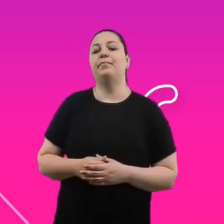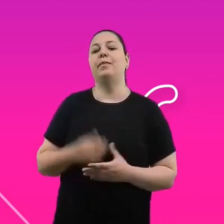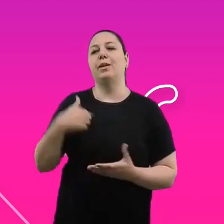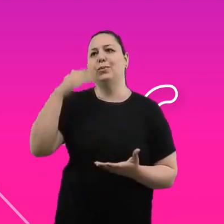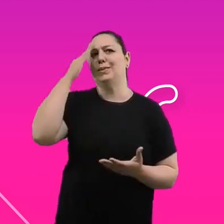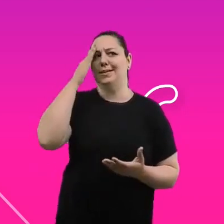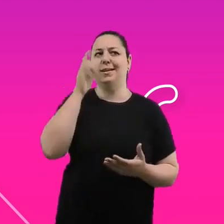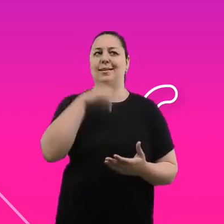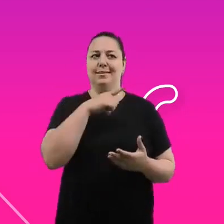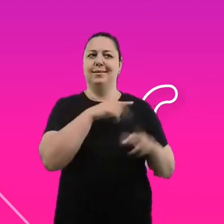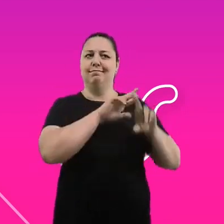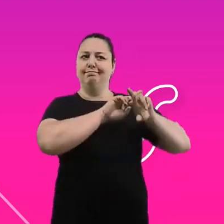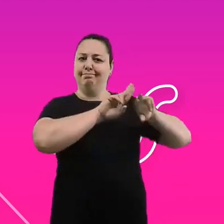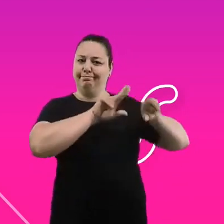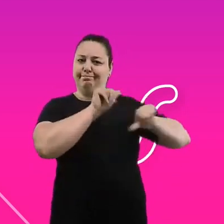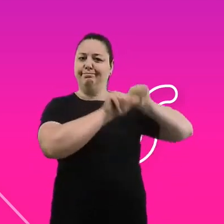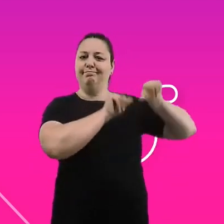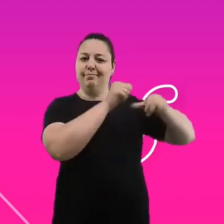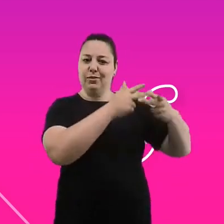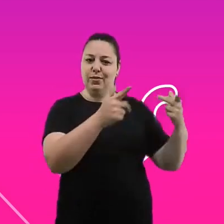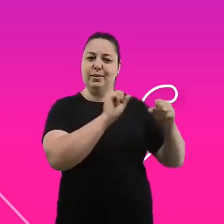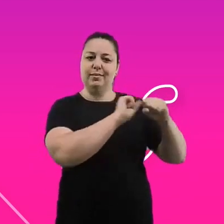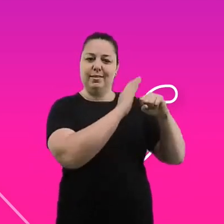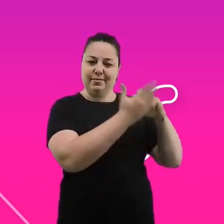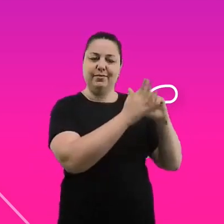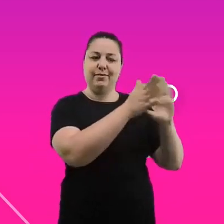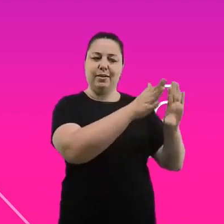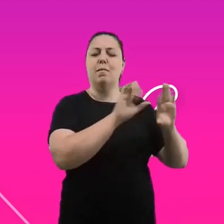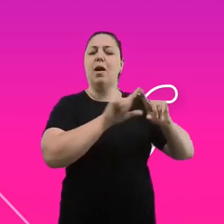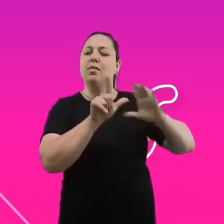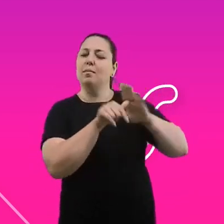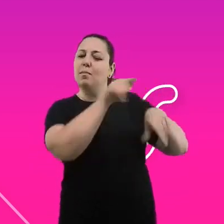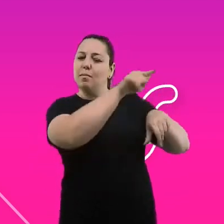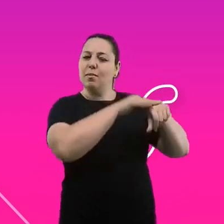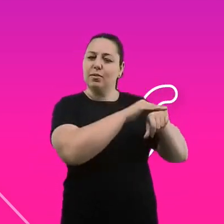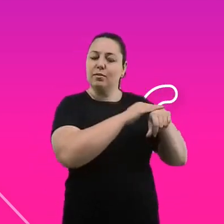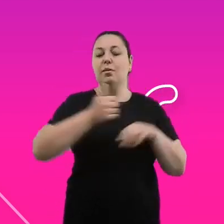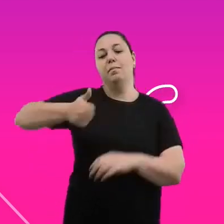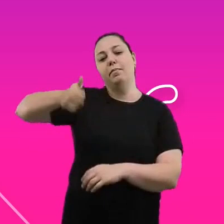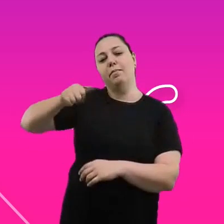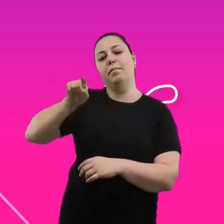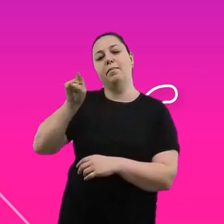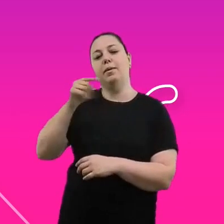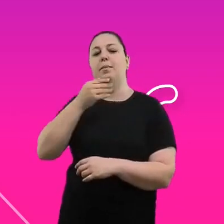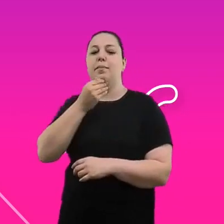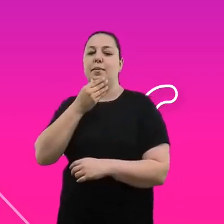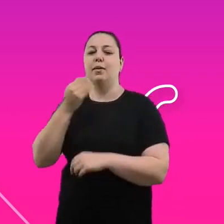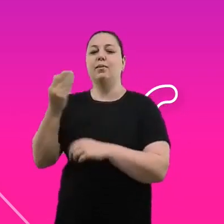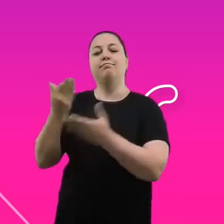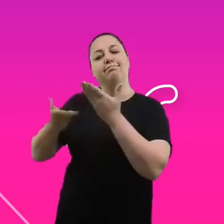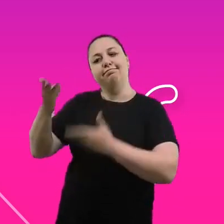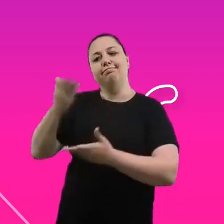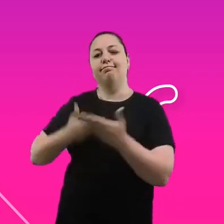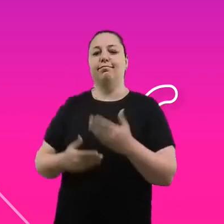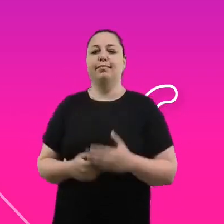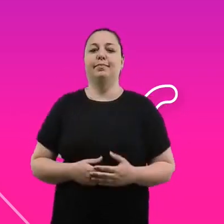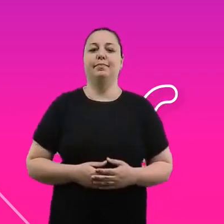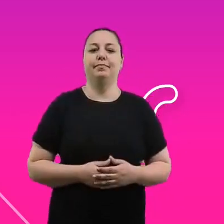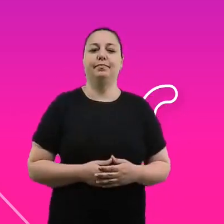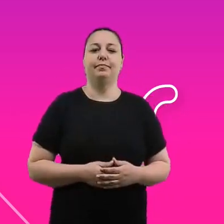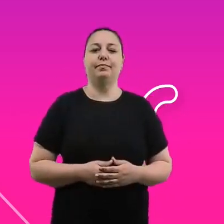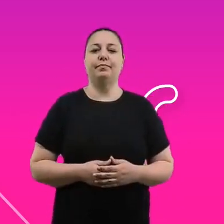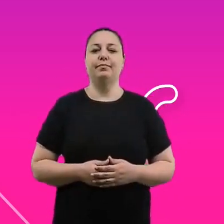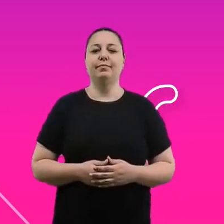pandemia começou, e aí depois eu faço essa introdução. Então, primeiro, Rodrigo, por favor, compartilha com a gente aqui.